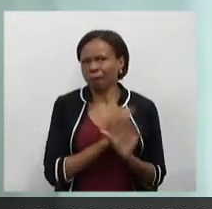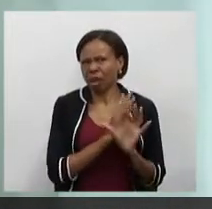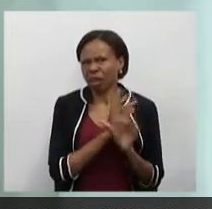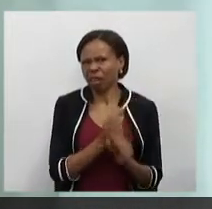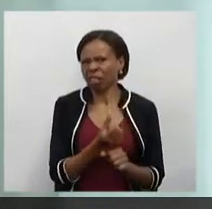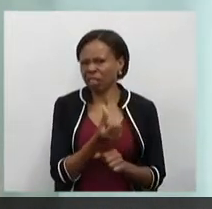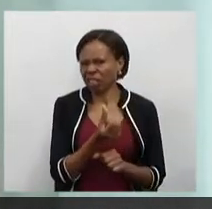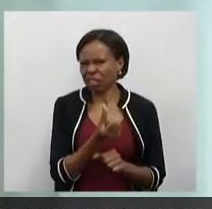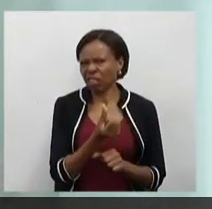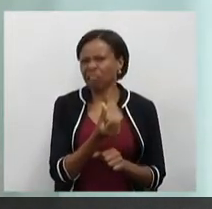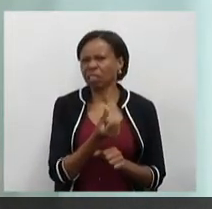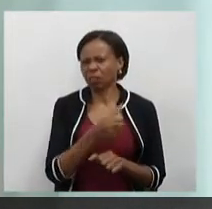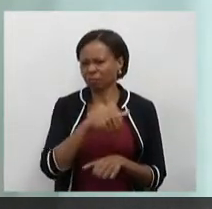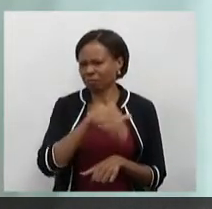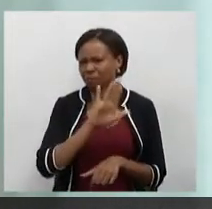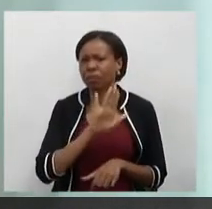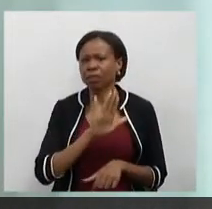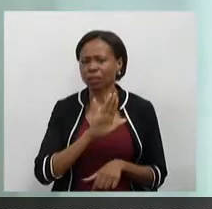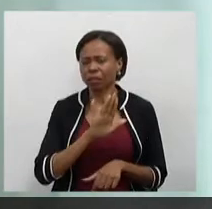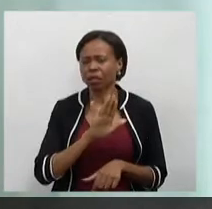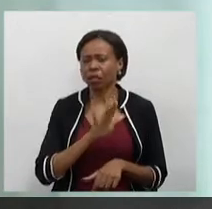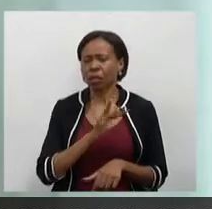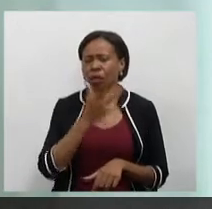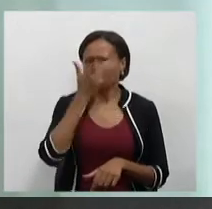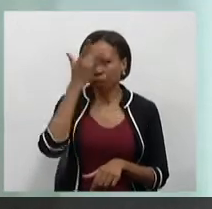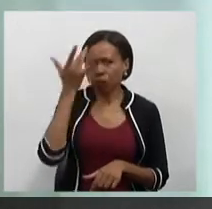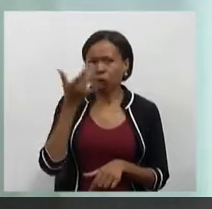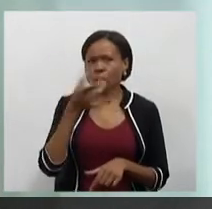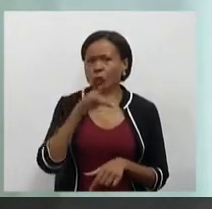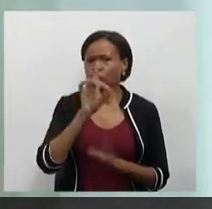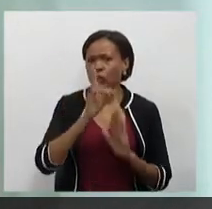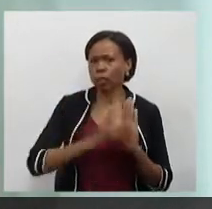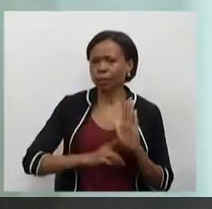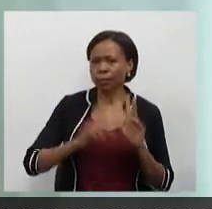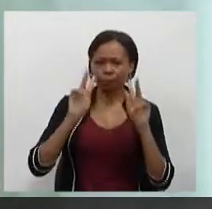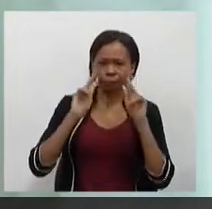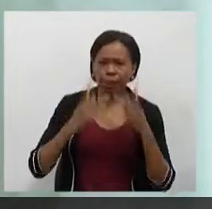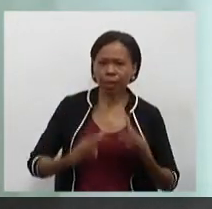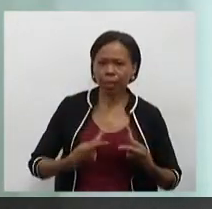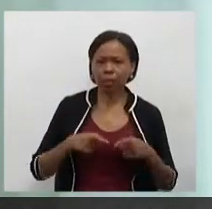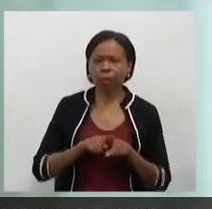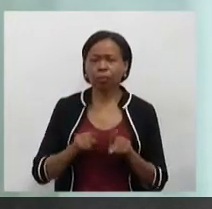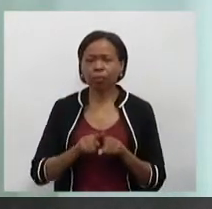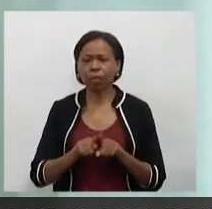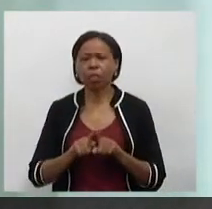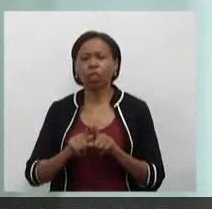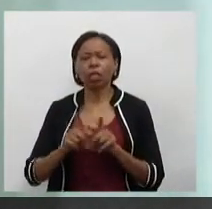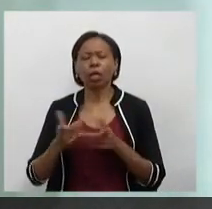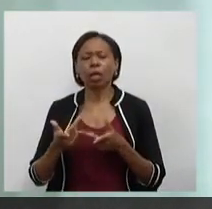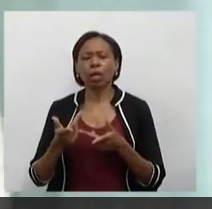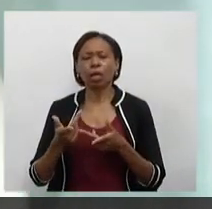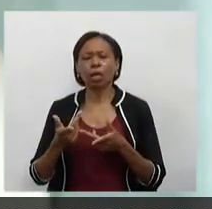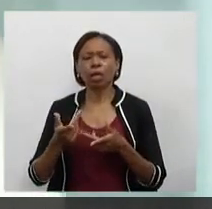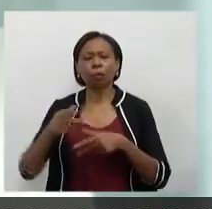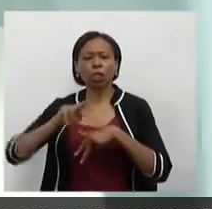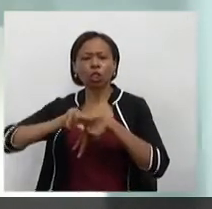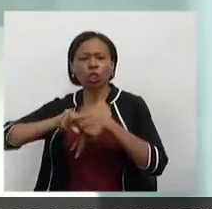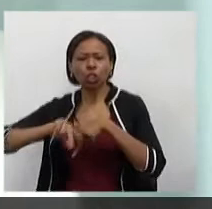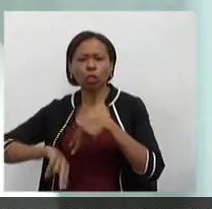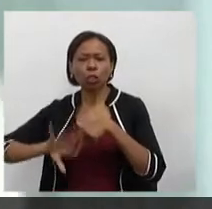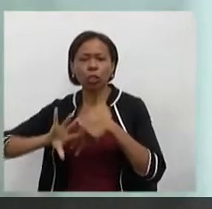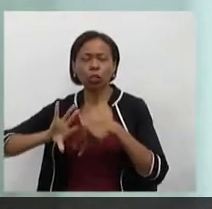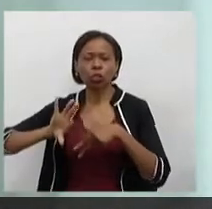direitos humanos e grupos de estudos de inclusão, tá? Eu sou parte do grupo de estudos